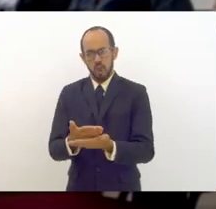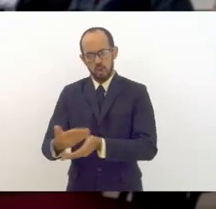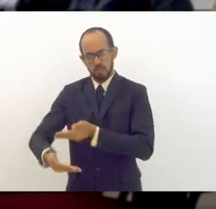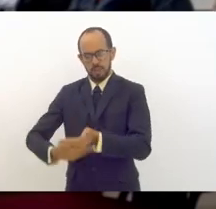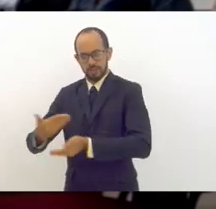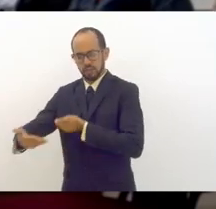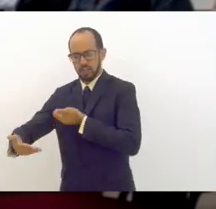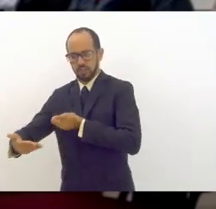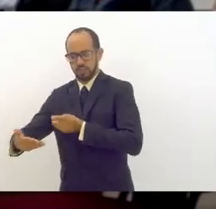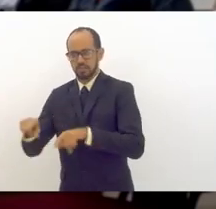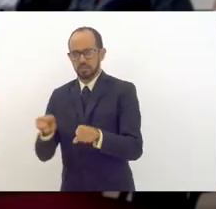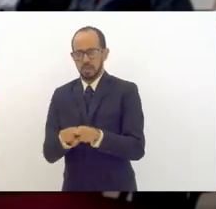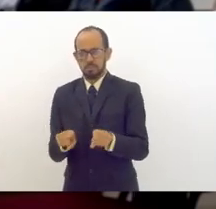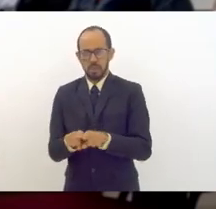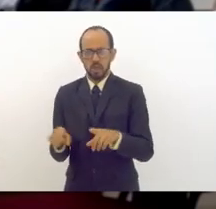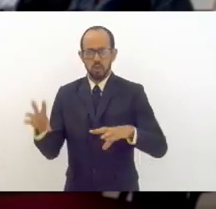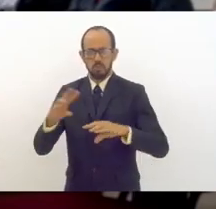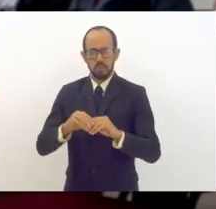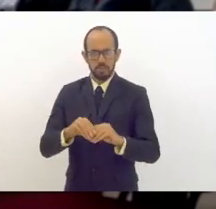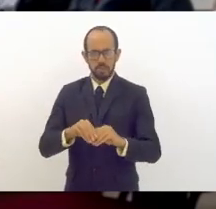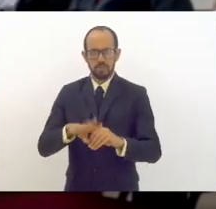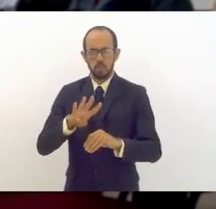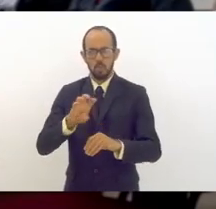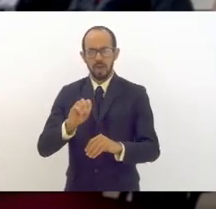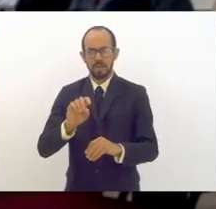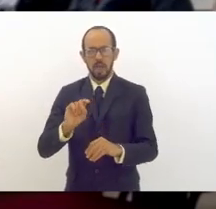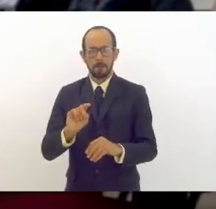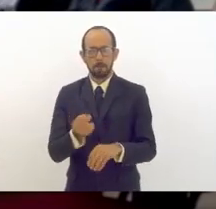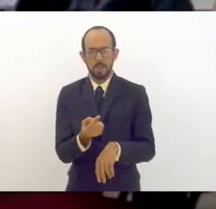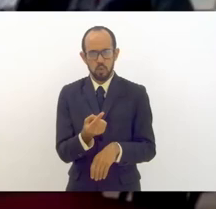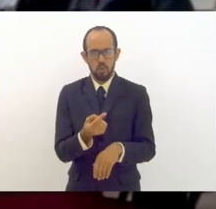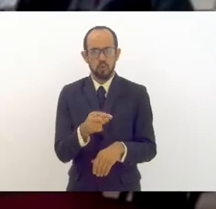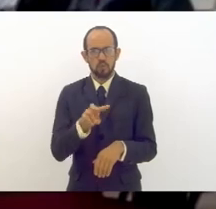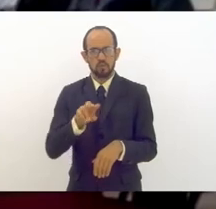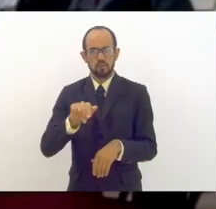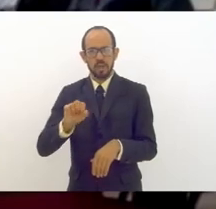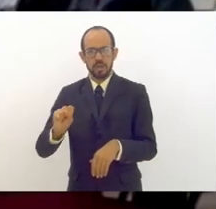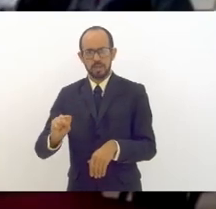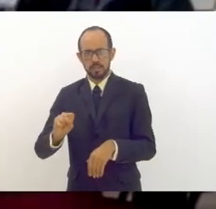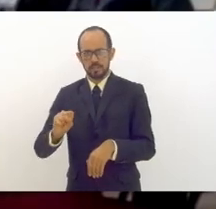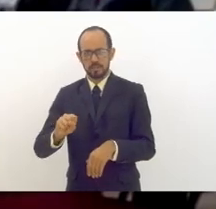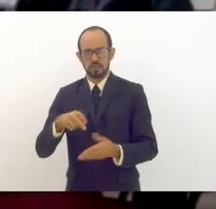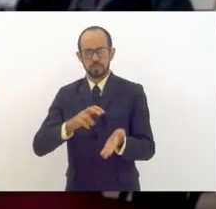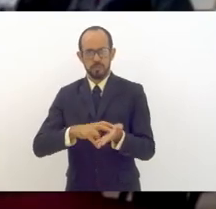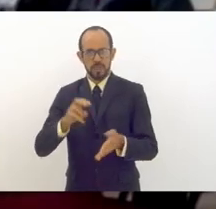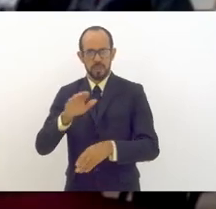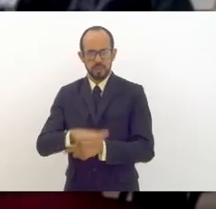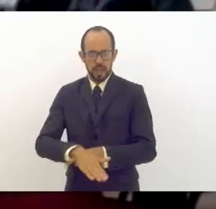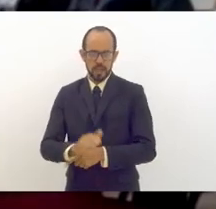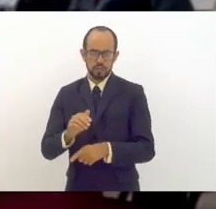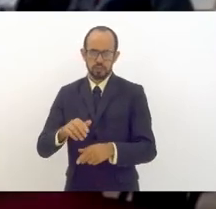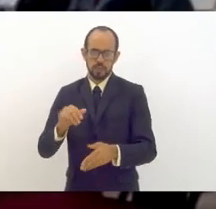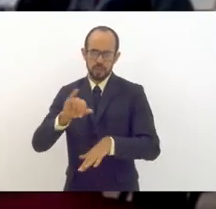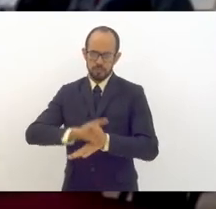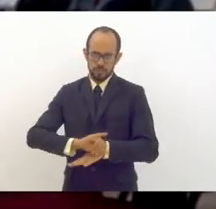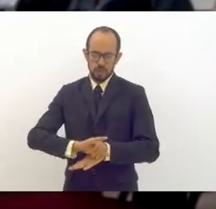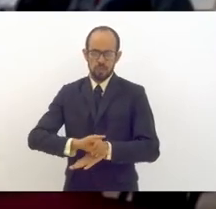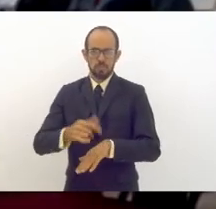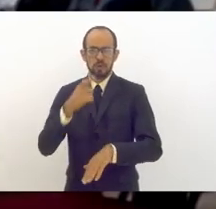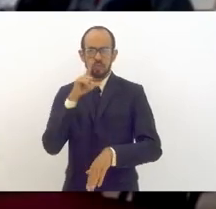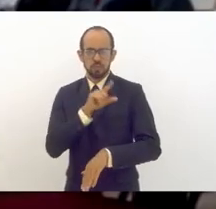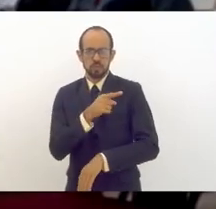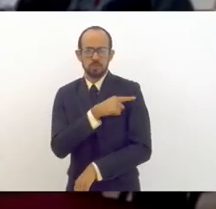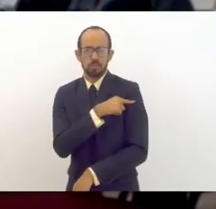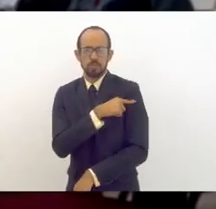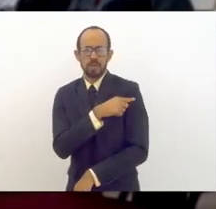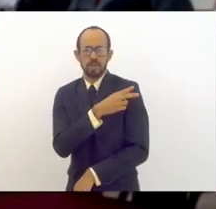e reforce aí em 40 mil vagas diurnas na capital, para atender de primeira a terceira série